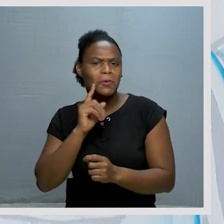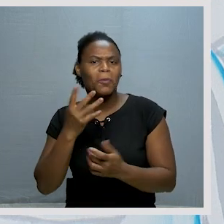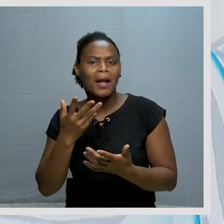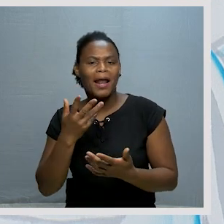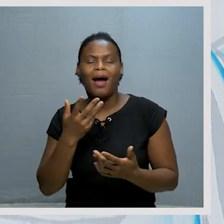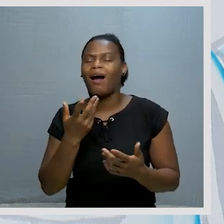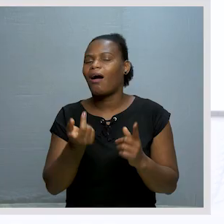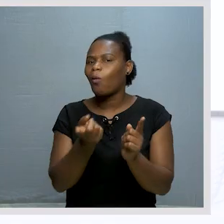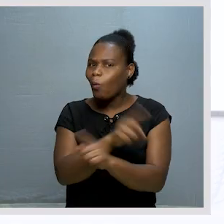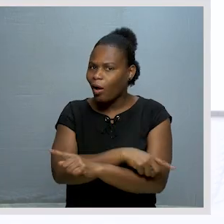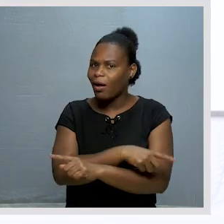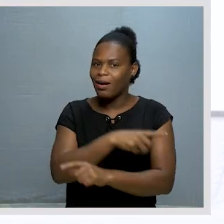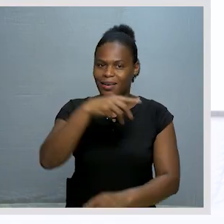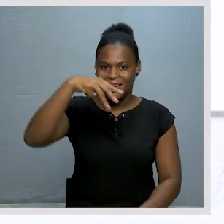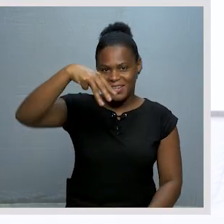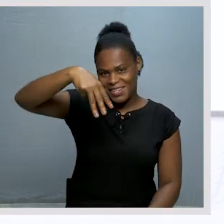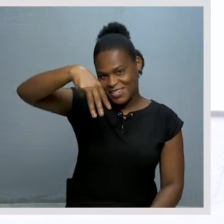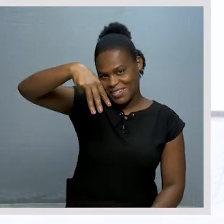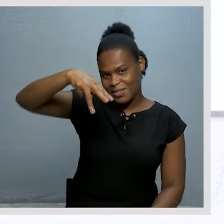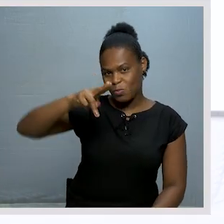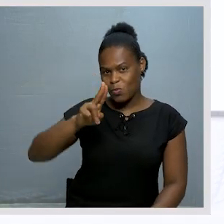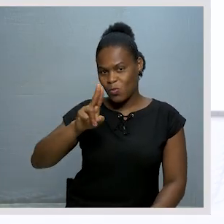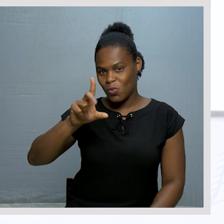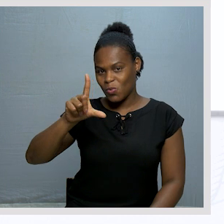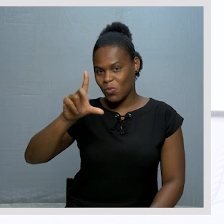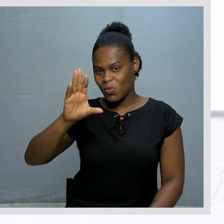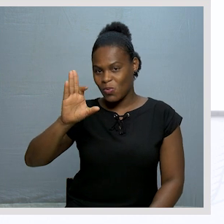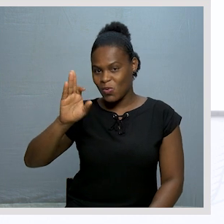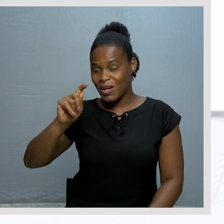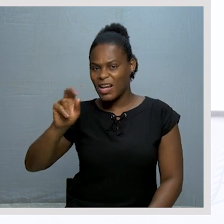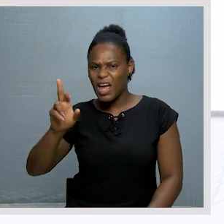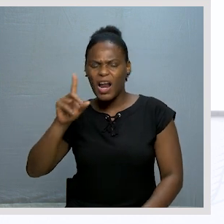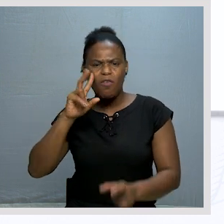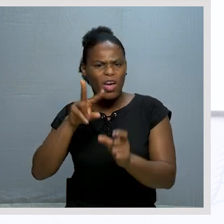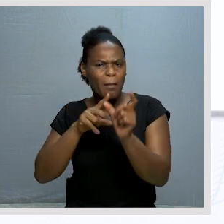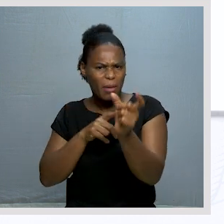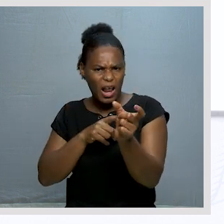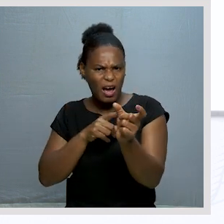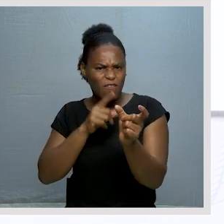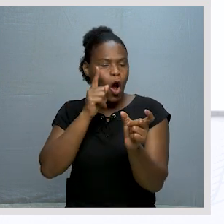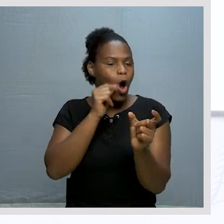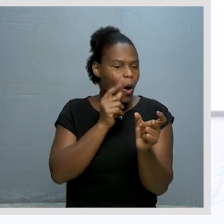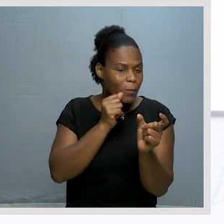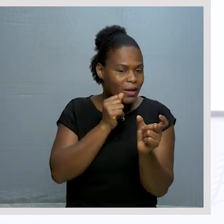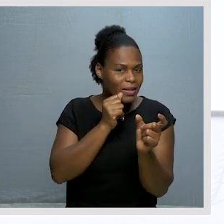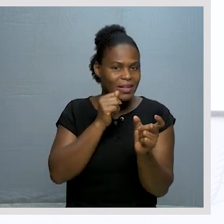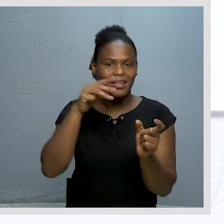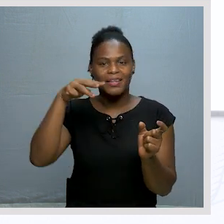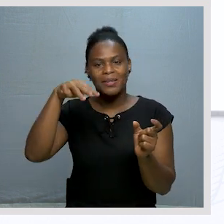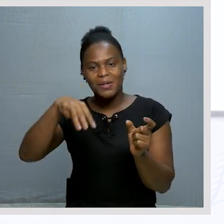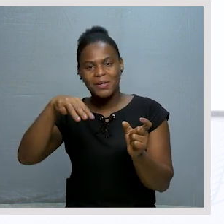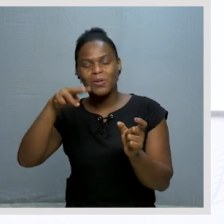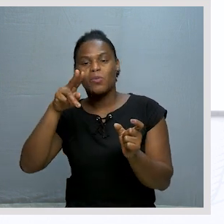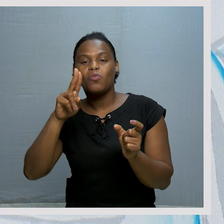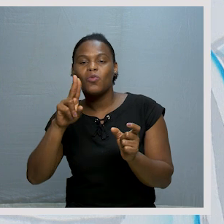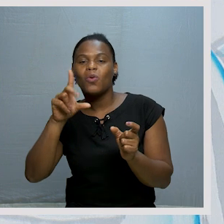Exato, mulher. Agora reparem só a escrita dessas palavras. Homem, mulher. Totalmente